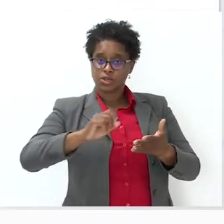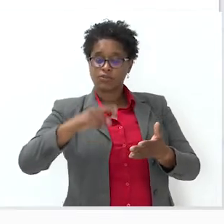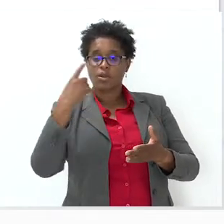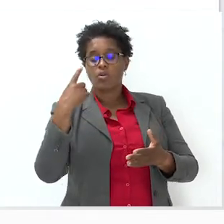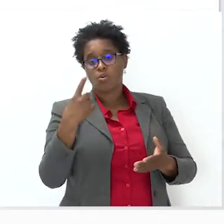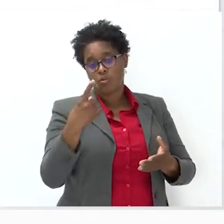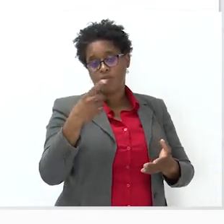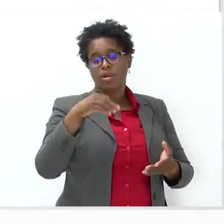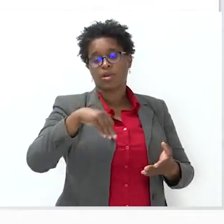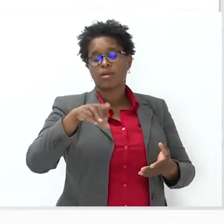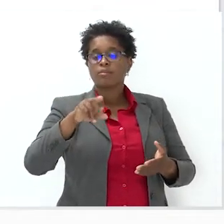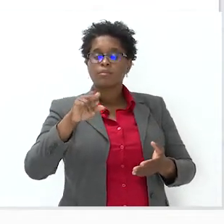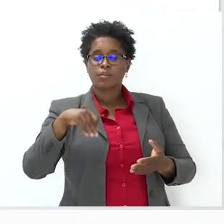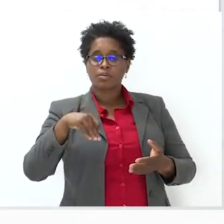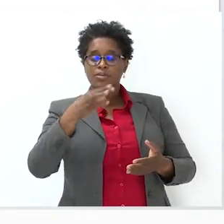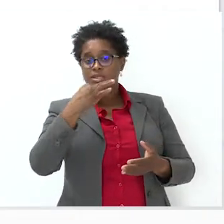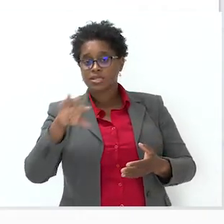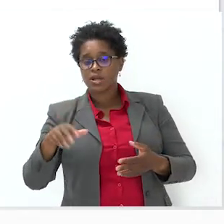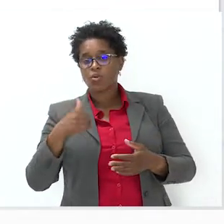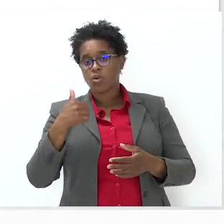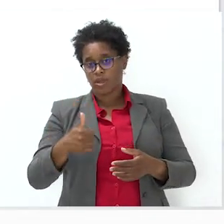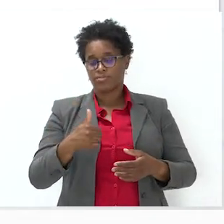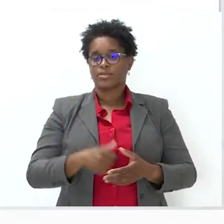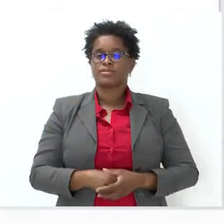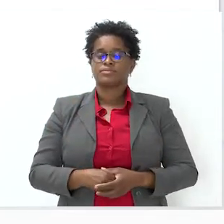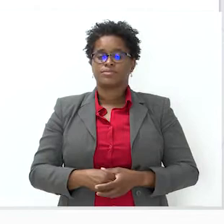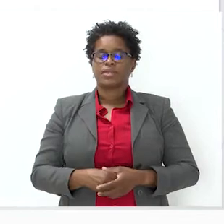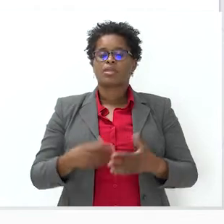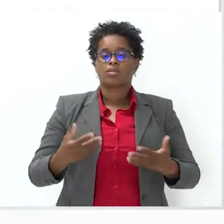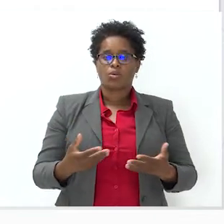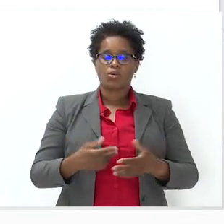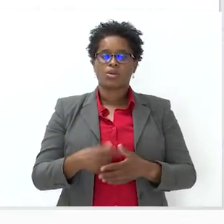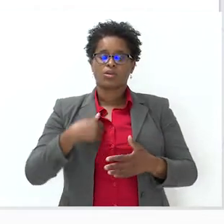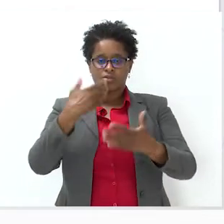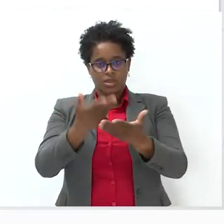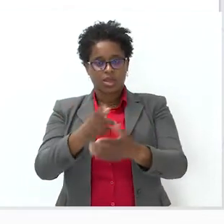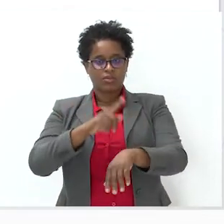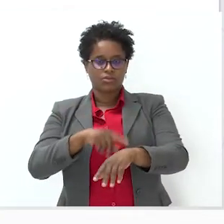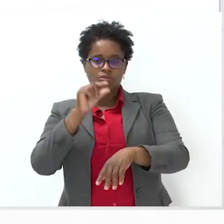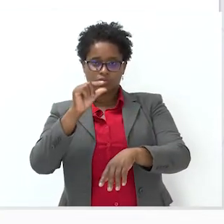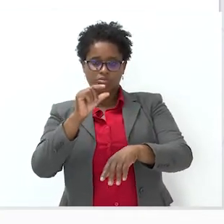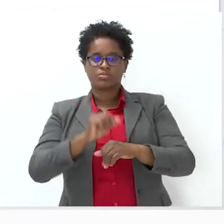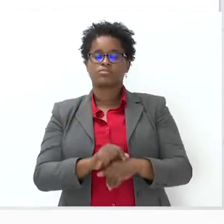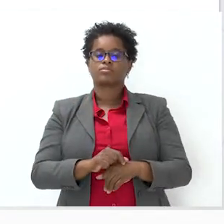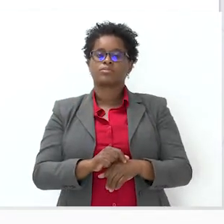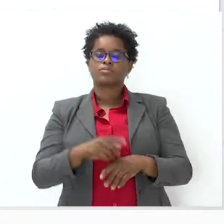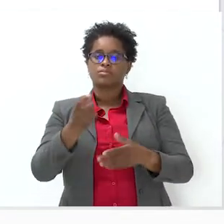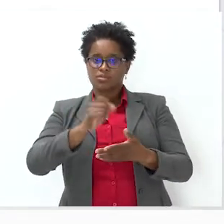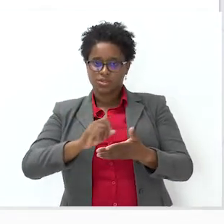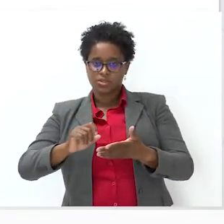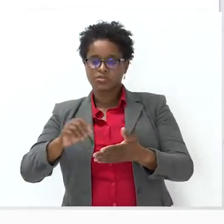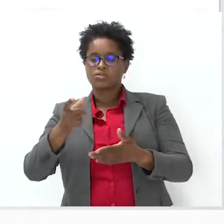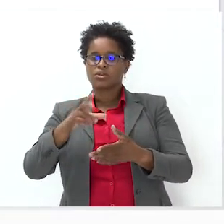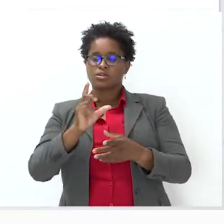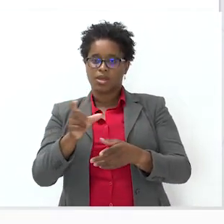uma preposição para deixá-las corretas. Então, vou dar-vos um minutinho para